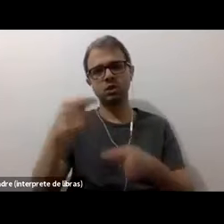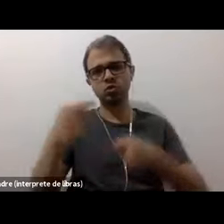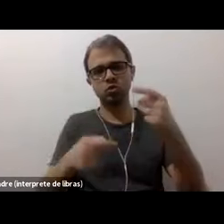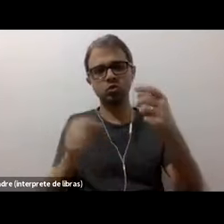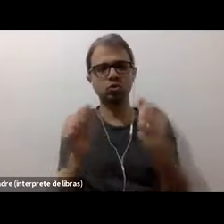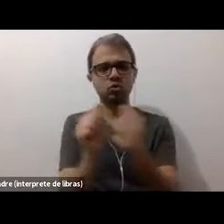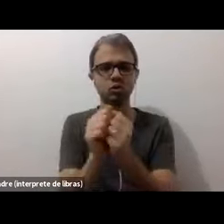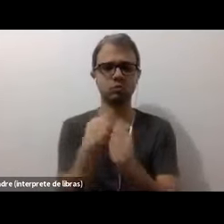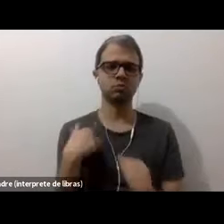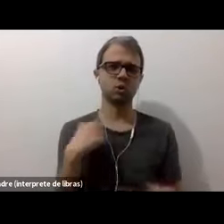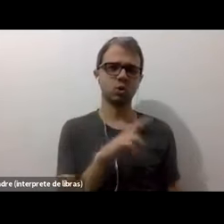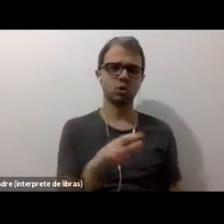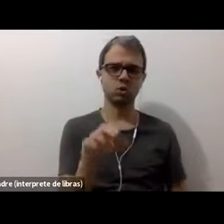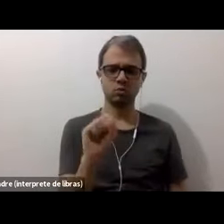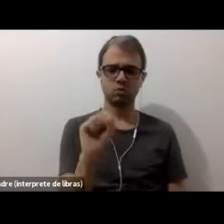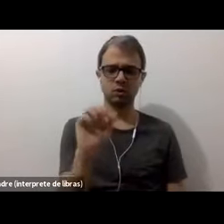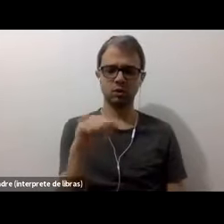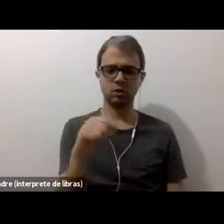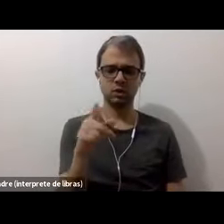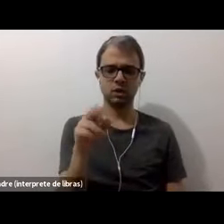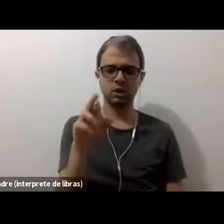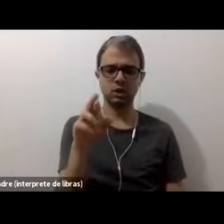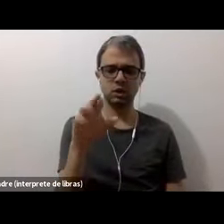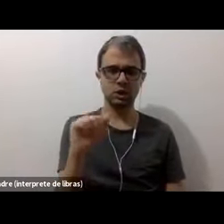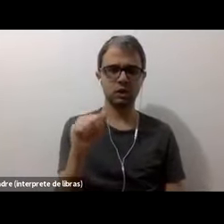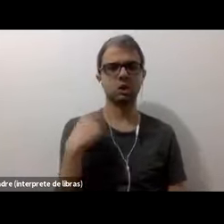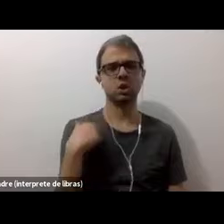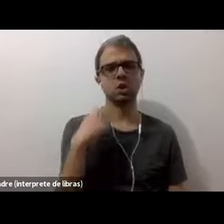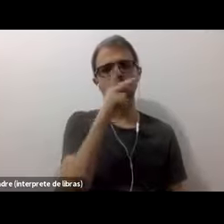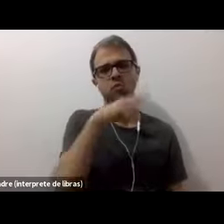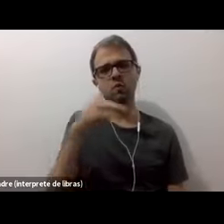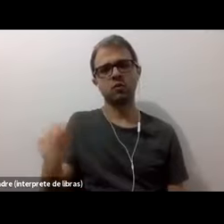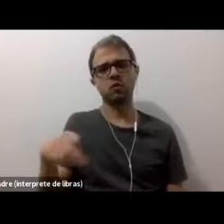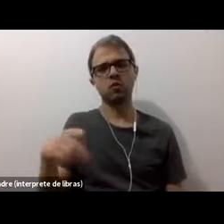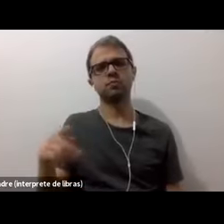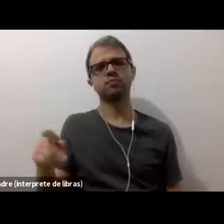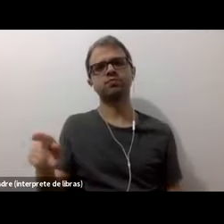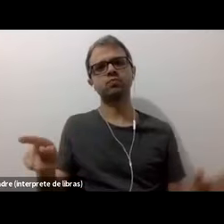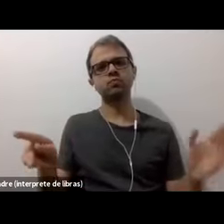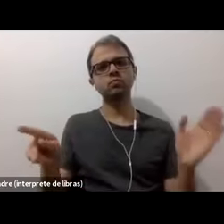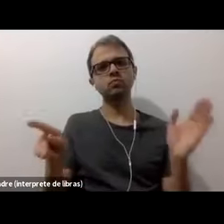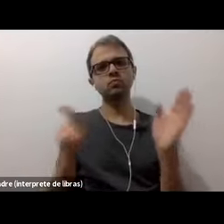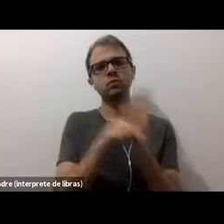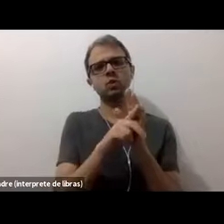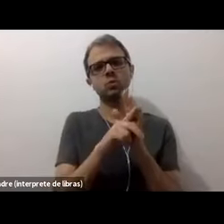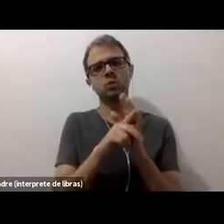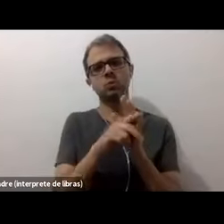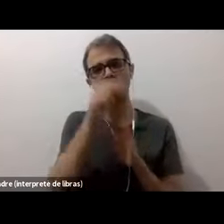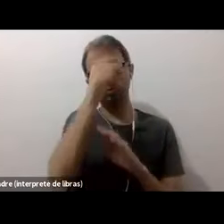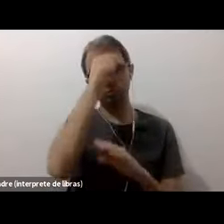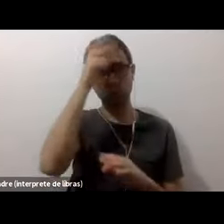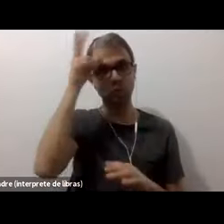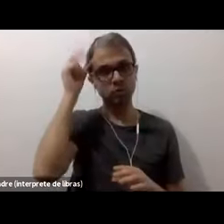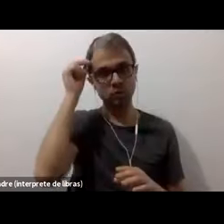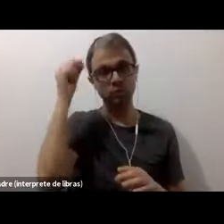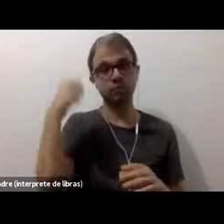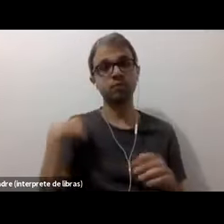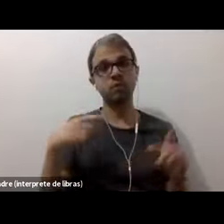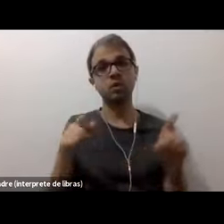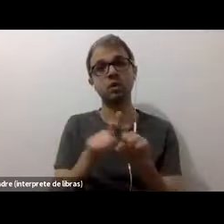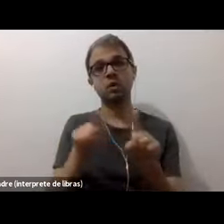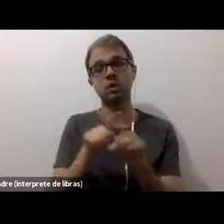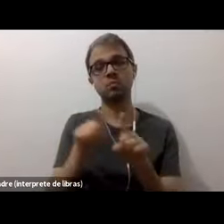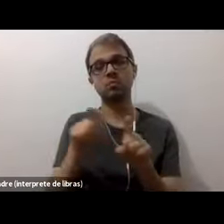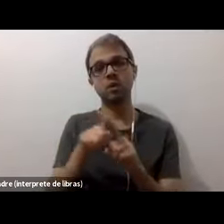Eu sou Sandra, sou professora da rede municipal e atualmente assistente de direção em uma unidade de